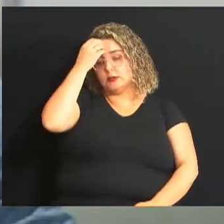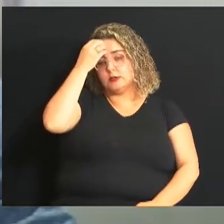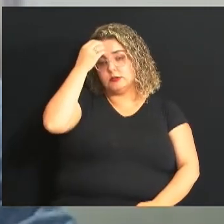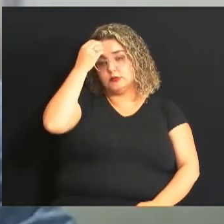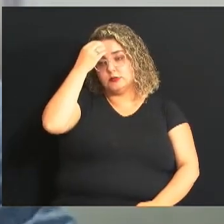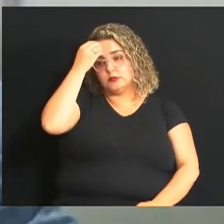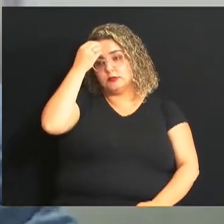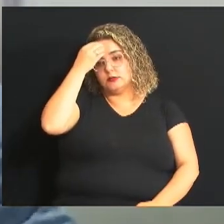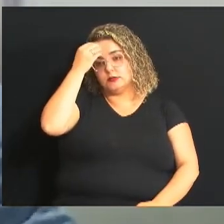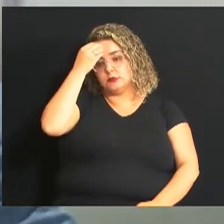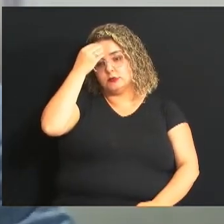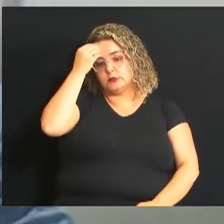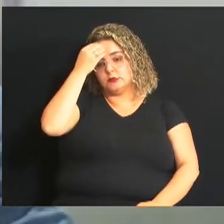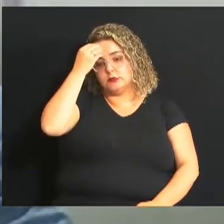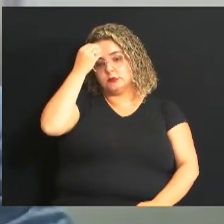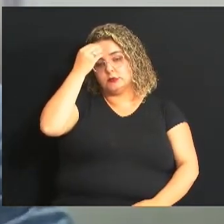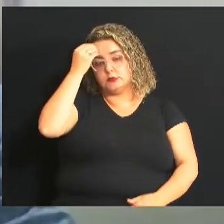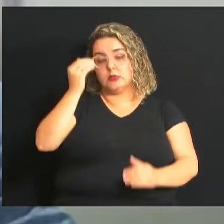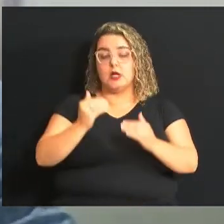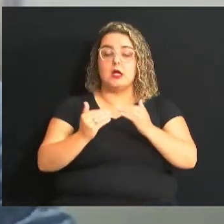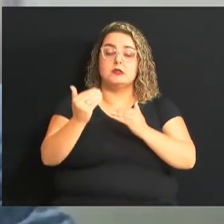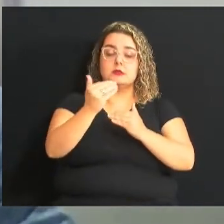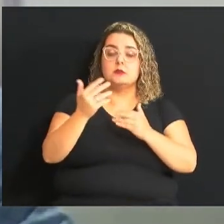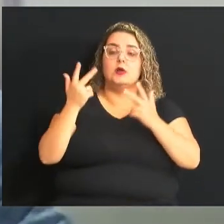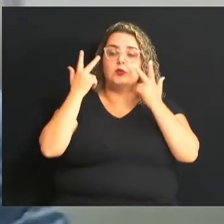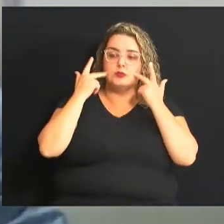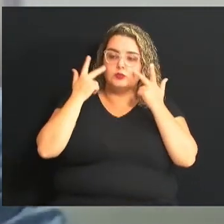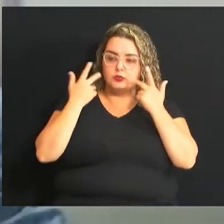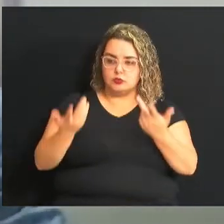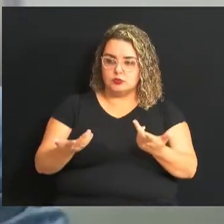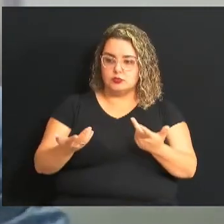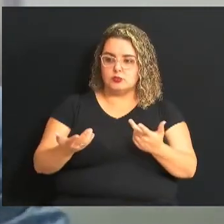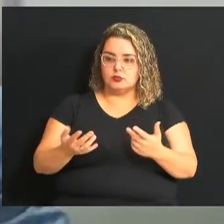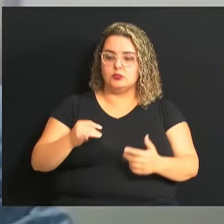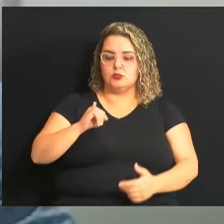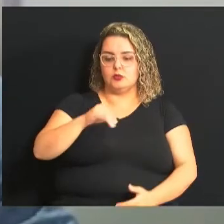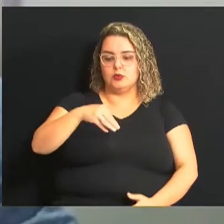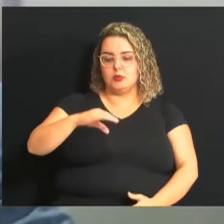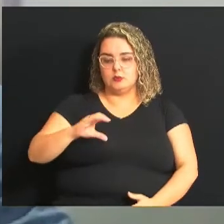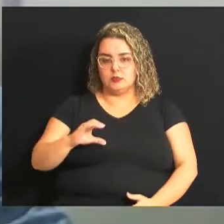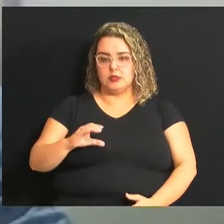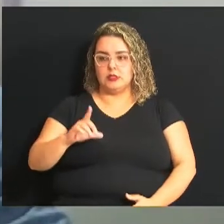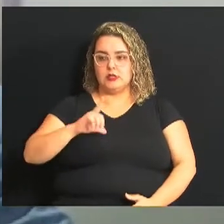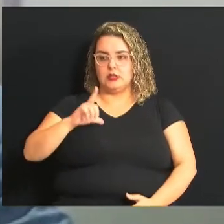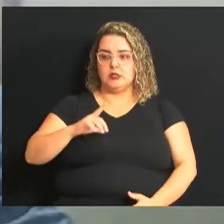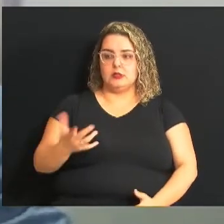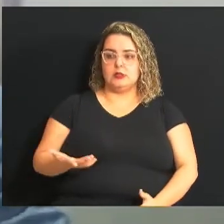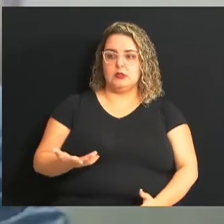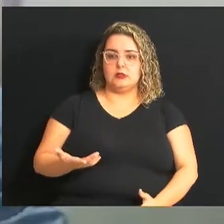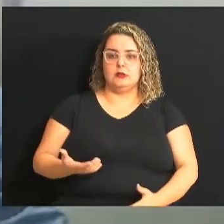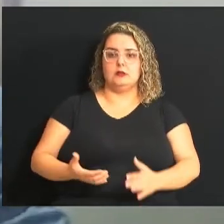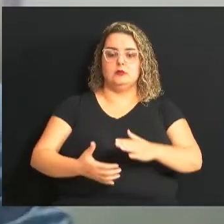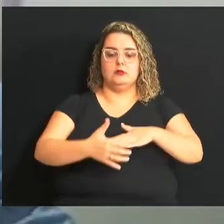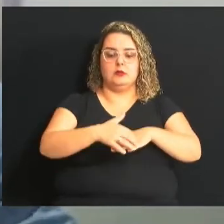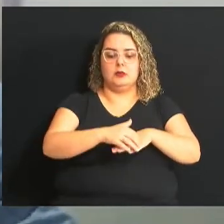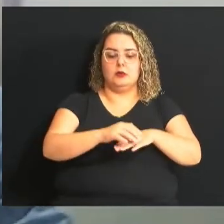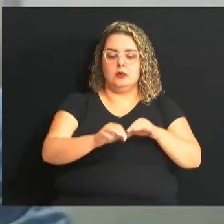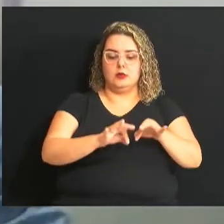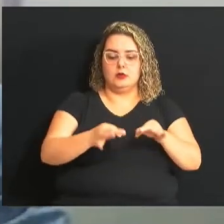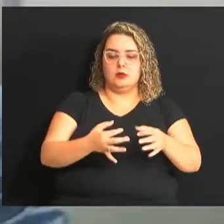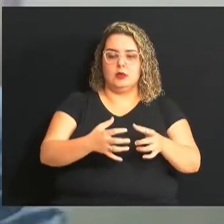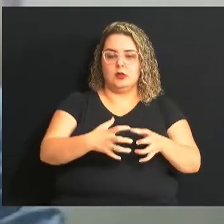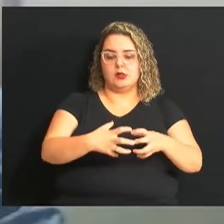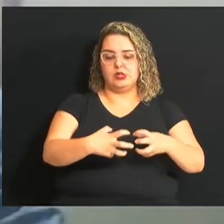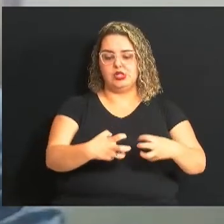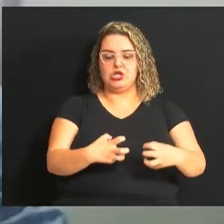peso corporal muito acima do seu normal, considerando uma escala IMC, a gente tem uma deformação maior no tênis. Então, conforme você vai perdendo